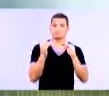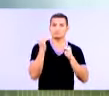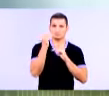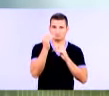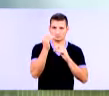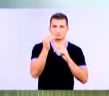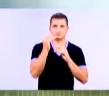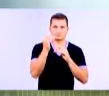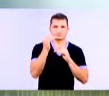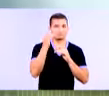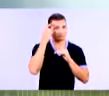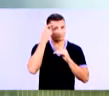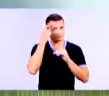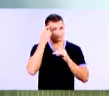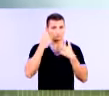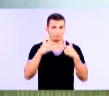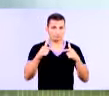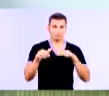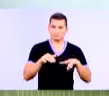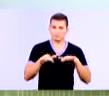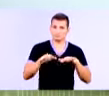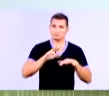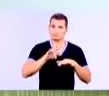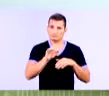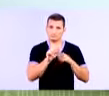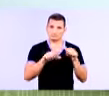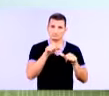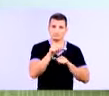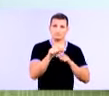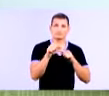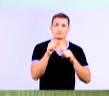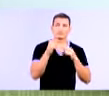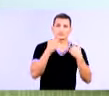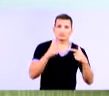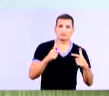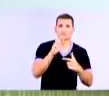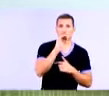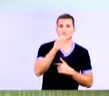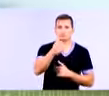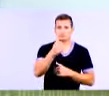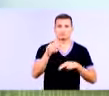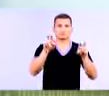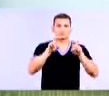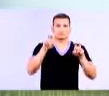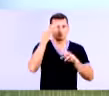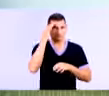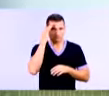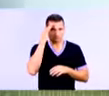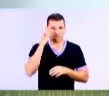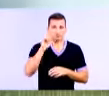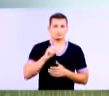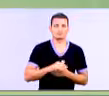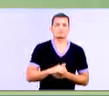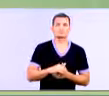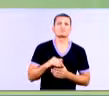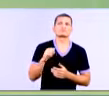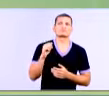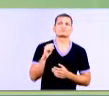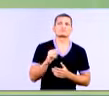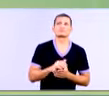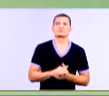pensando nas linguagens de programação, e vai transformar na linguagem de zeros e um que o computador entende. Essa pessoa, gente,